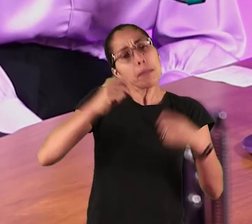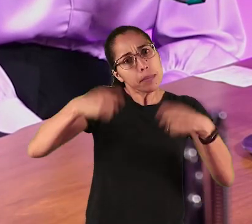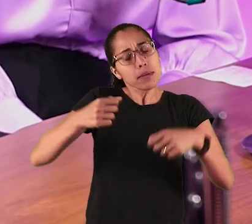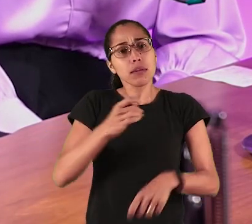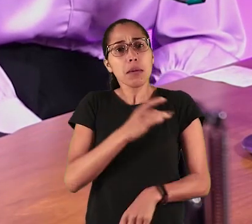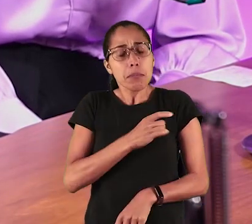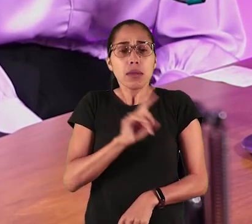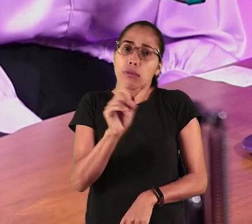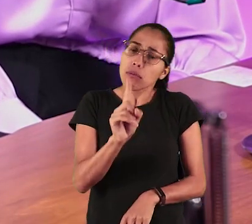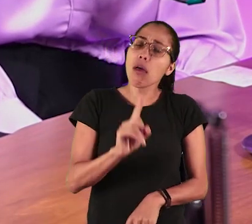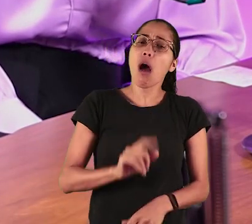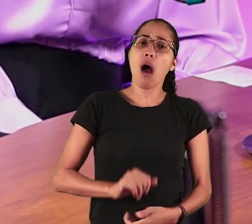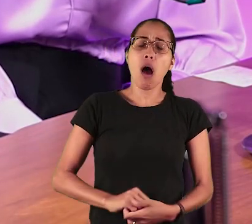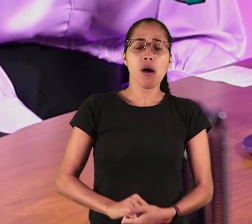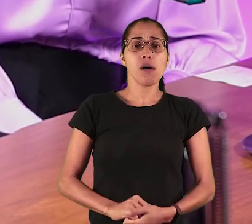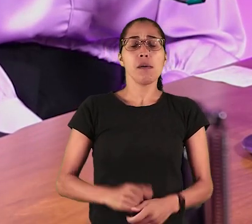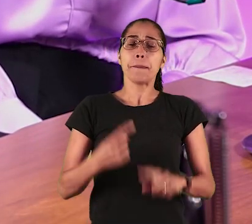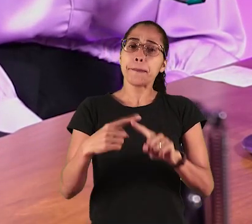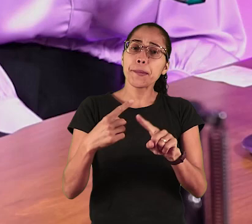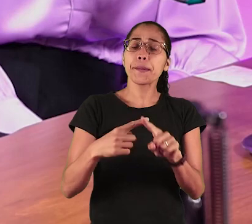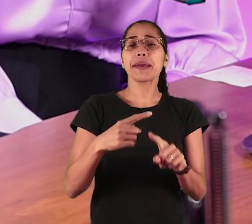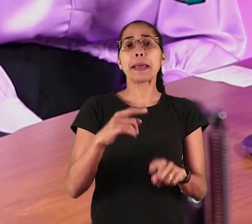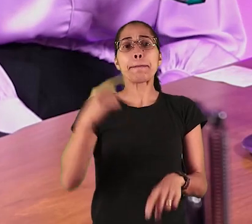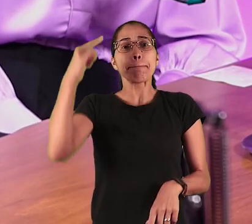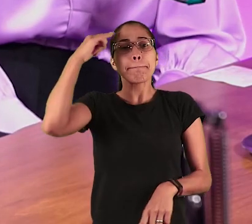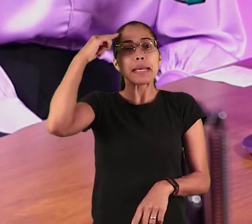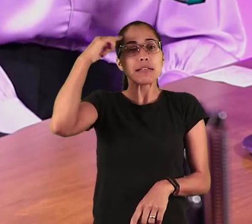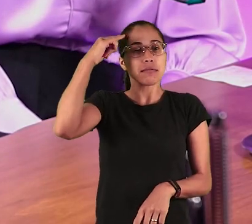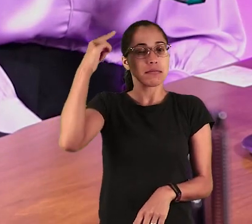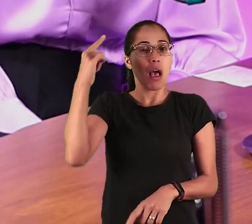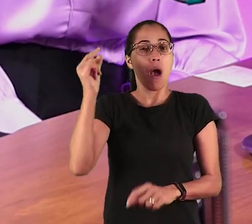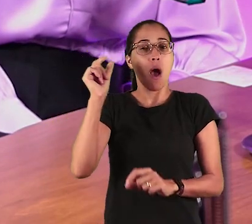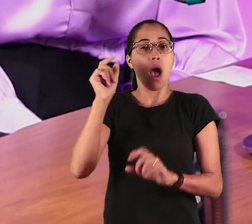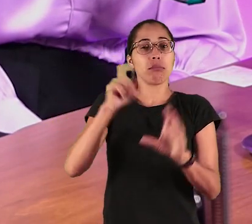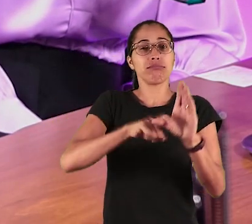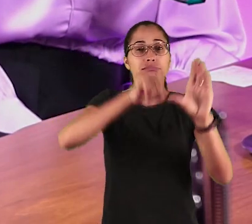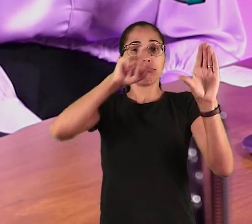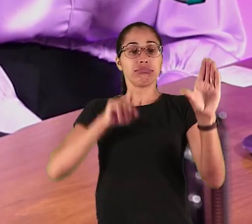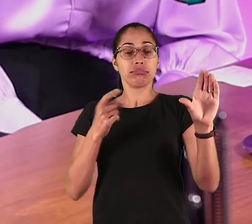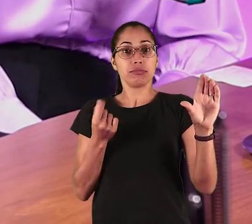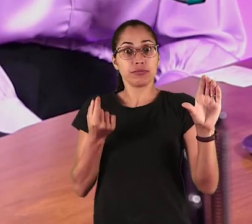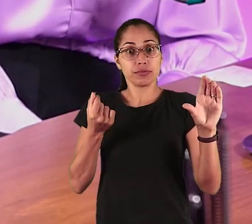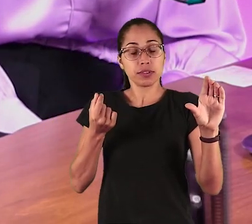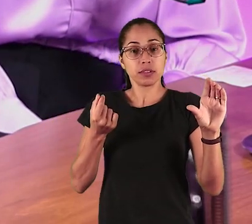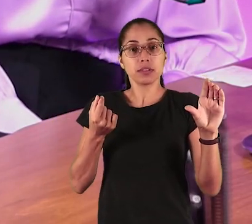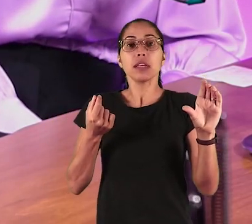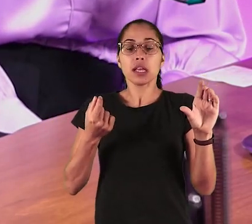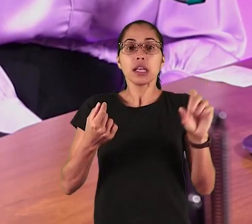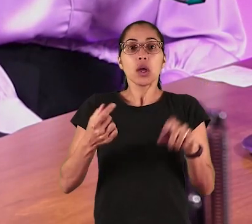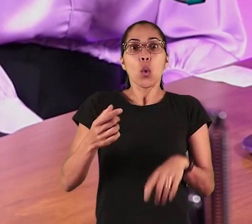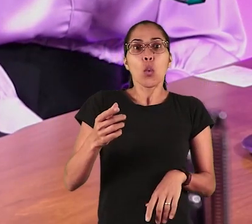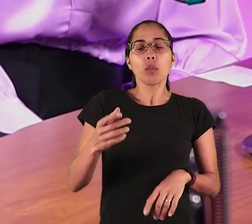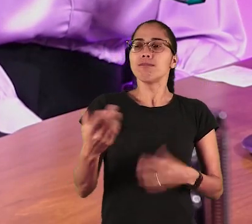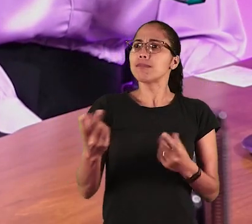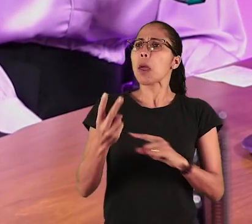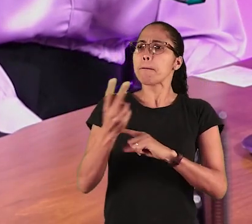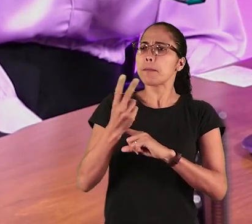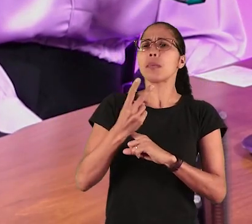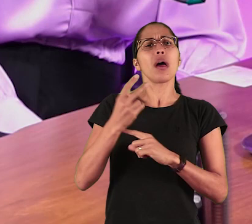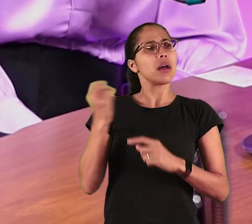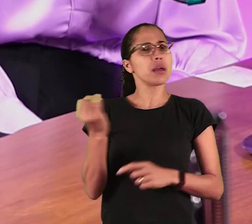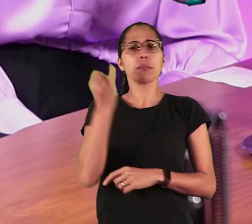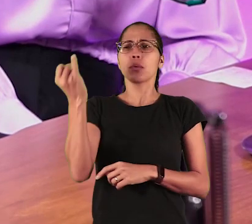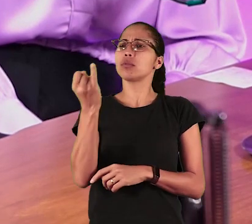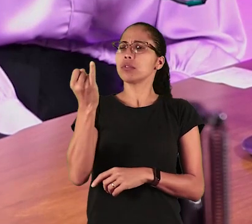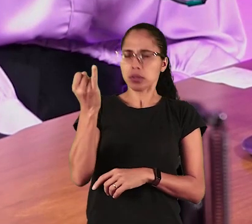mulheres cuidarem né da sua independência financeira pensar em isso desde o primeiro dia cuidar realmente trazer esse tema para dentro